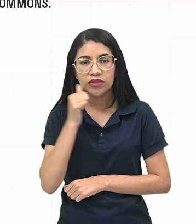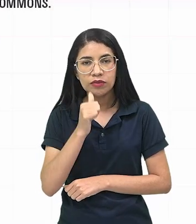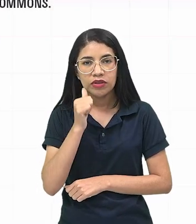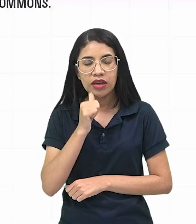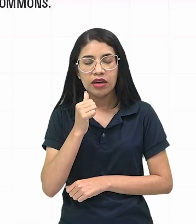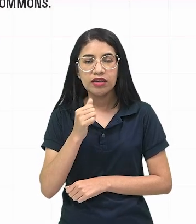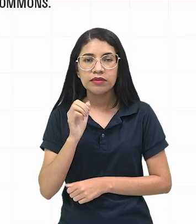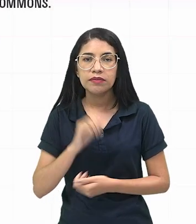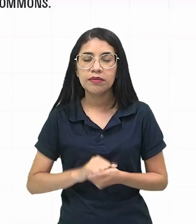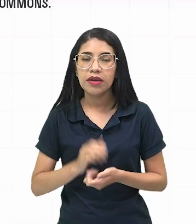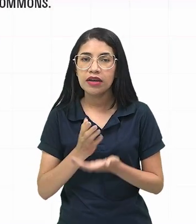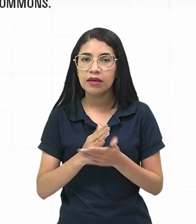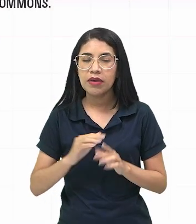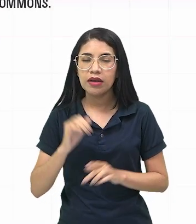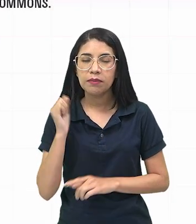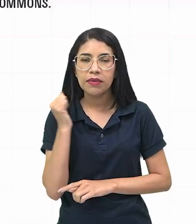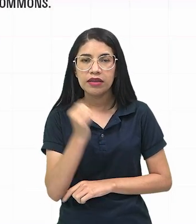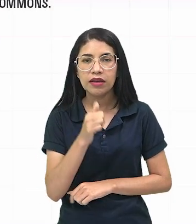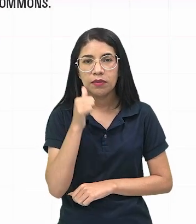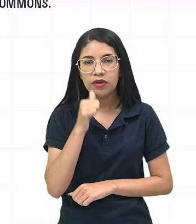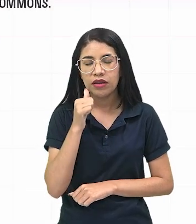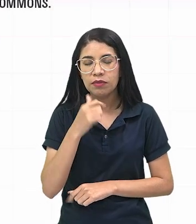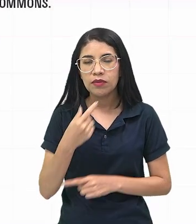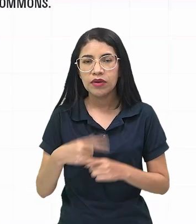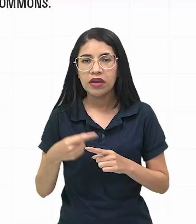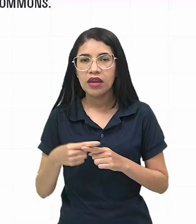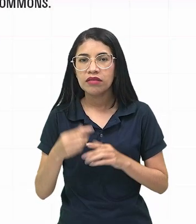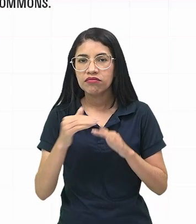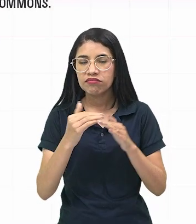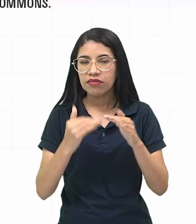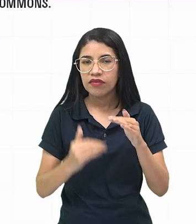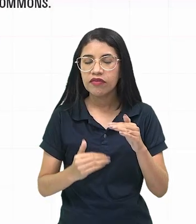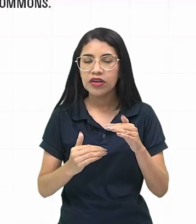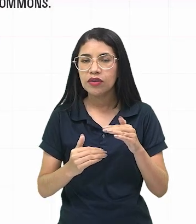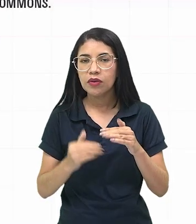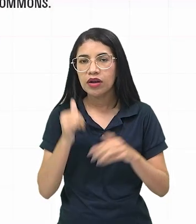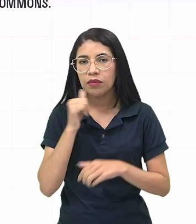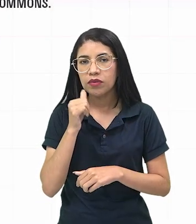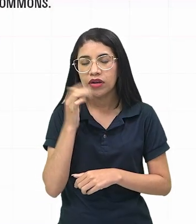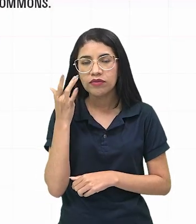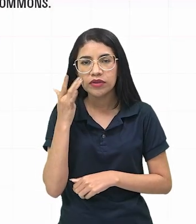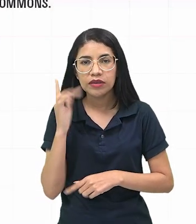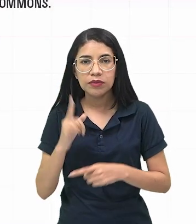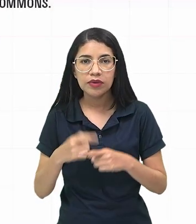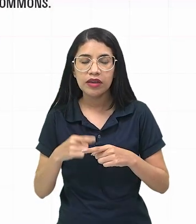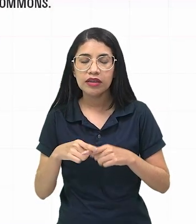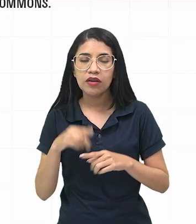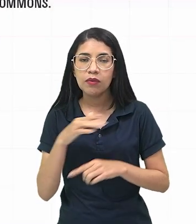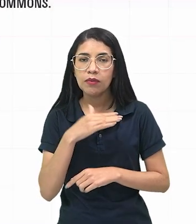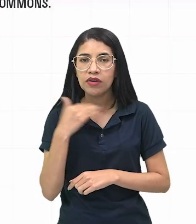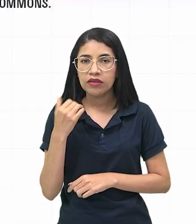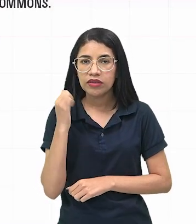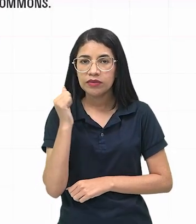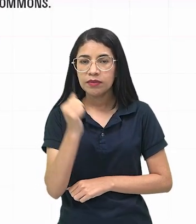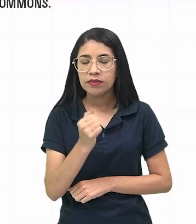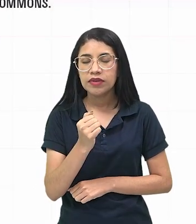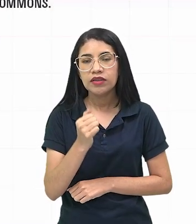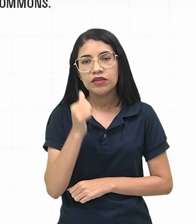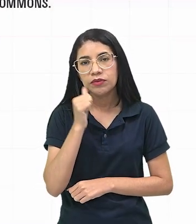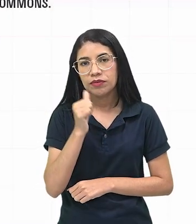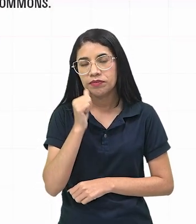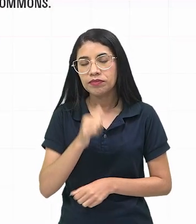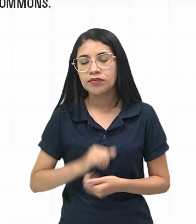o assassinato de mulheres só por ser mulheres, por serem inferiores, enfim, sei lá por quê. E essas pessoas estão indo às ruas para